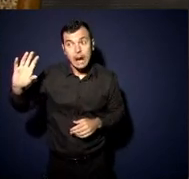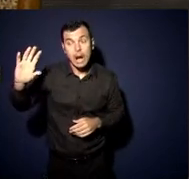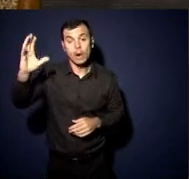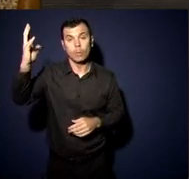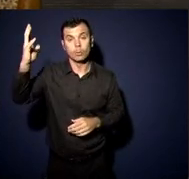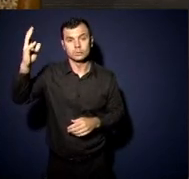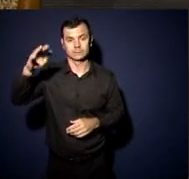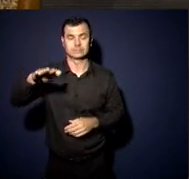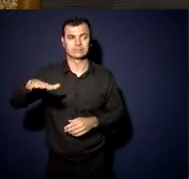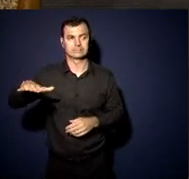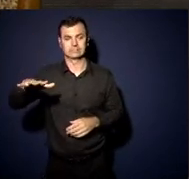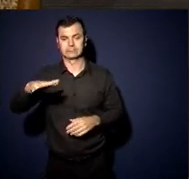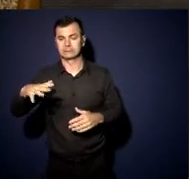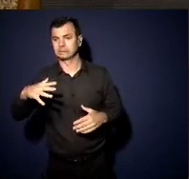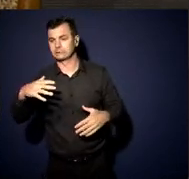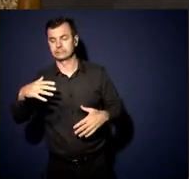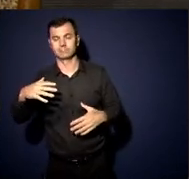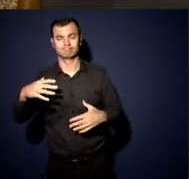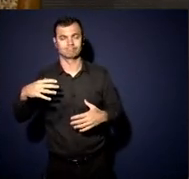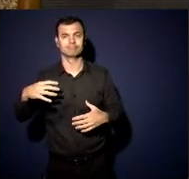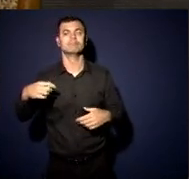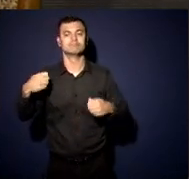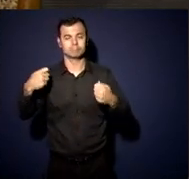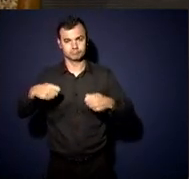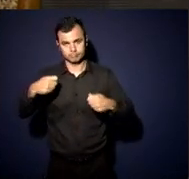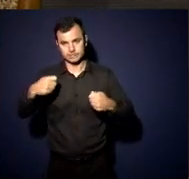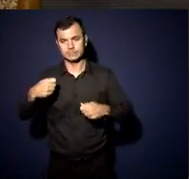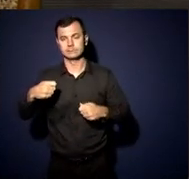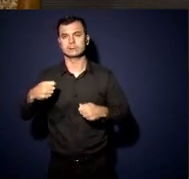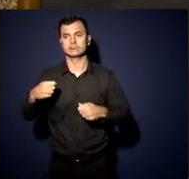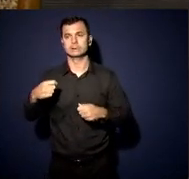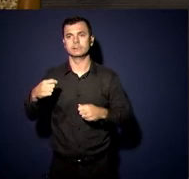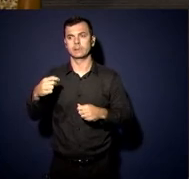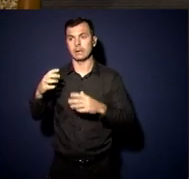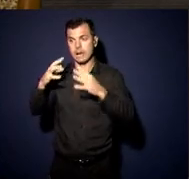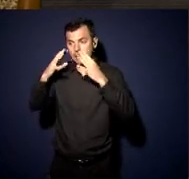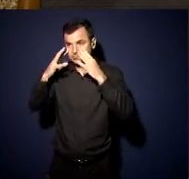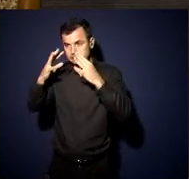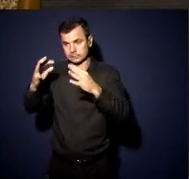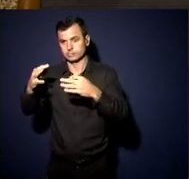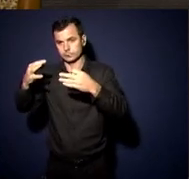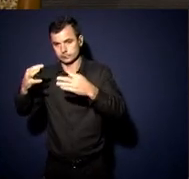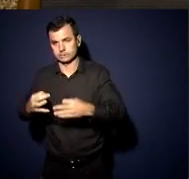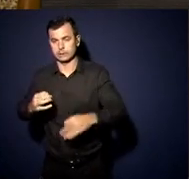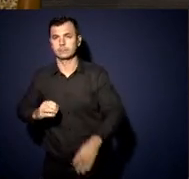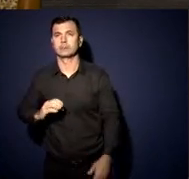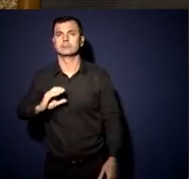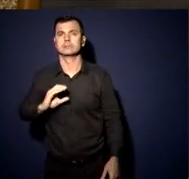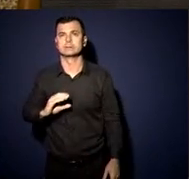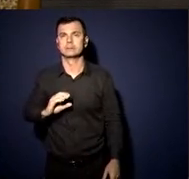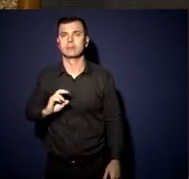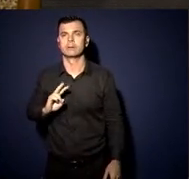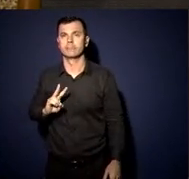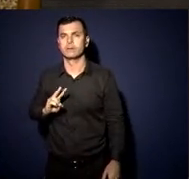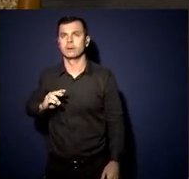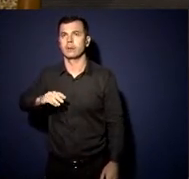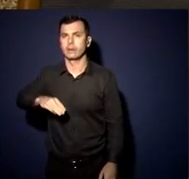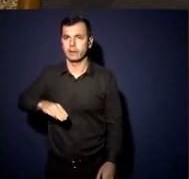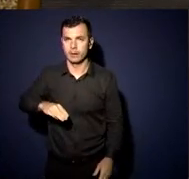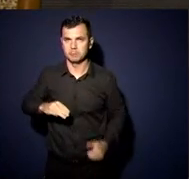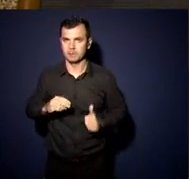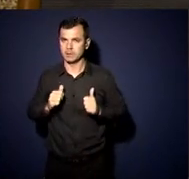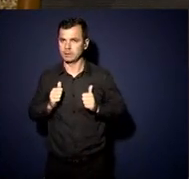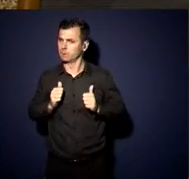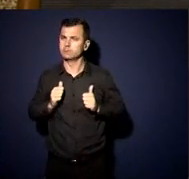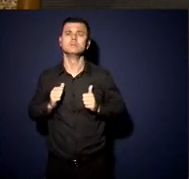que demanda uma resposta eficiente a cvm não poupará esforços para fazer